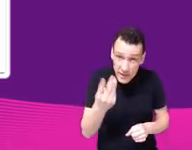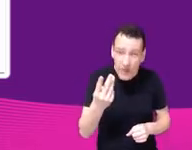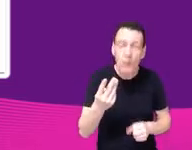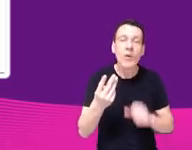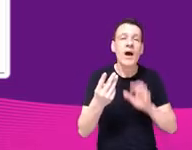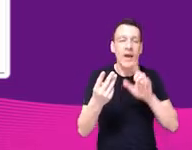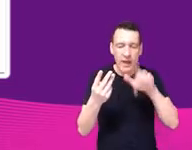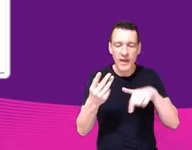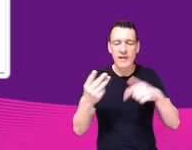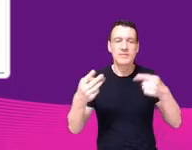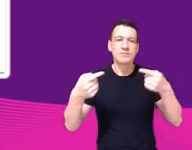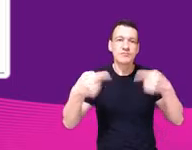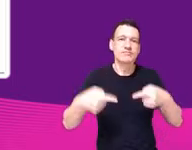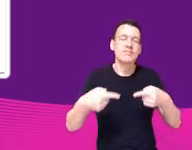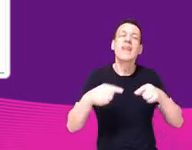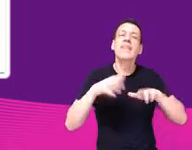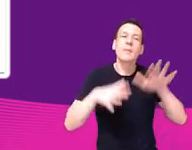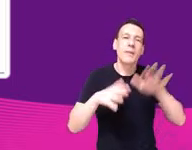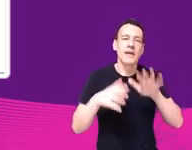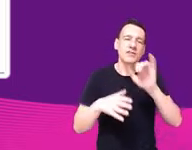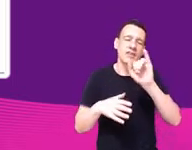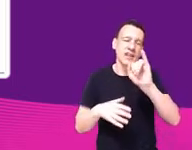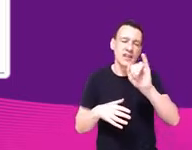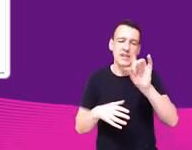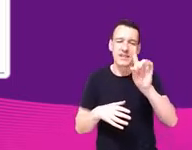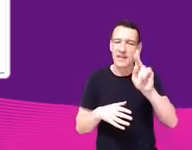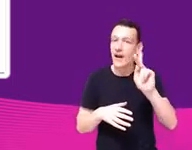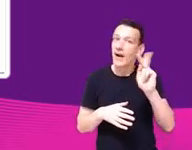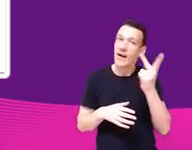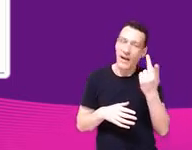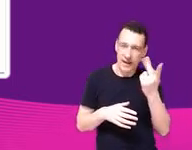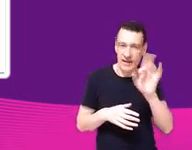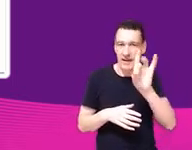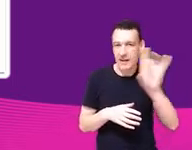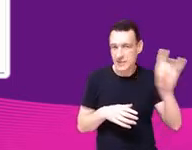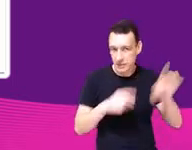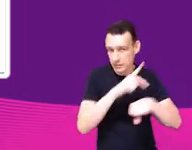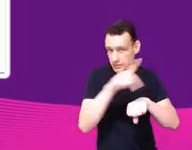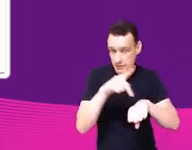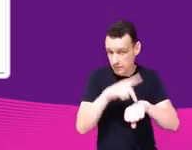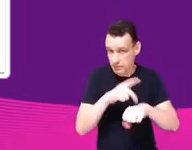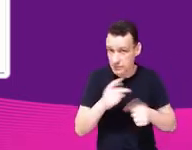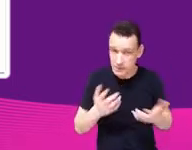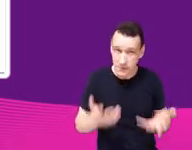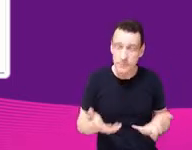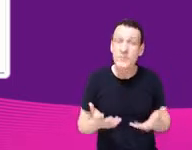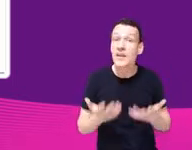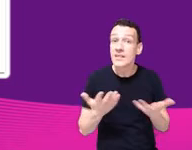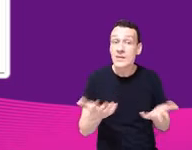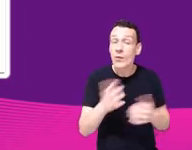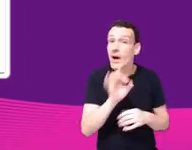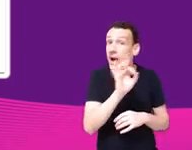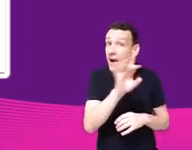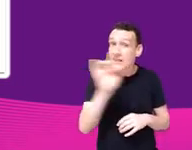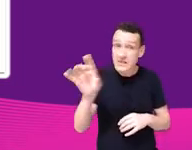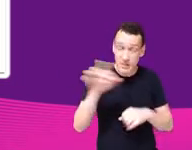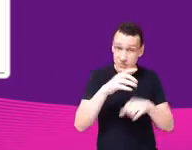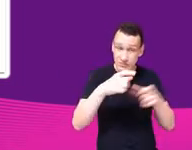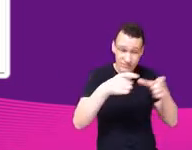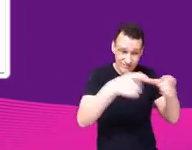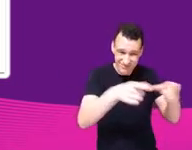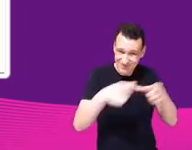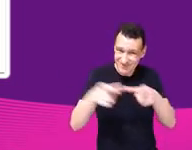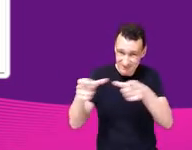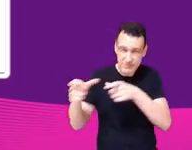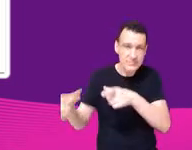de desenvolvimento humano. E se nós observarmos isso em todas as regiões, é possível observar, vou pegar o exemplo da América,